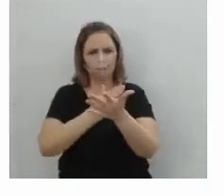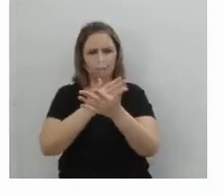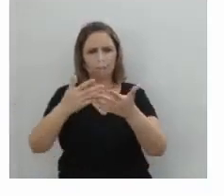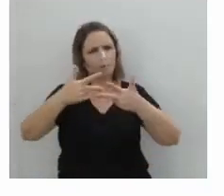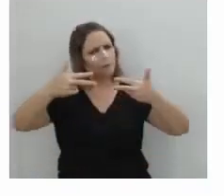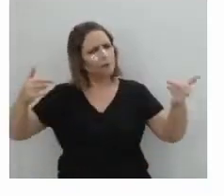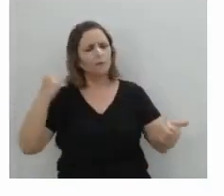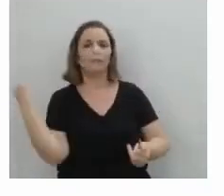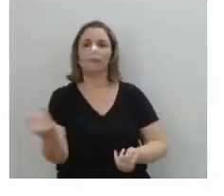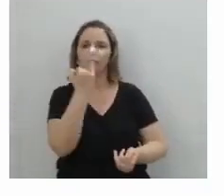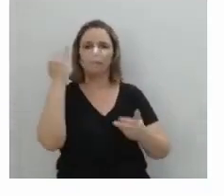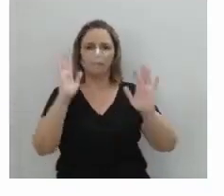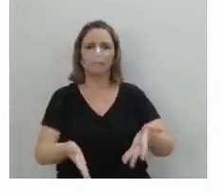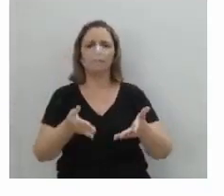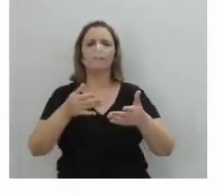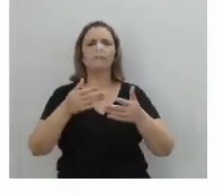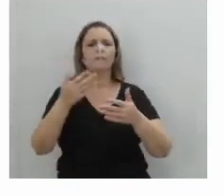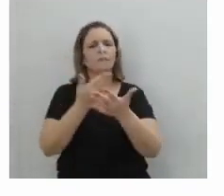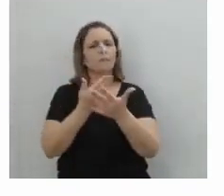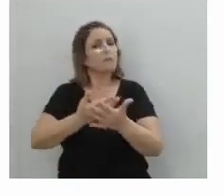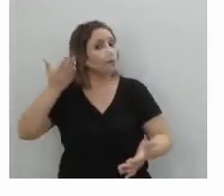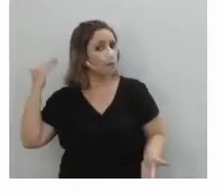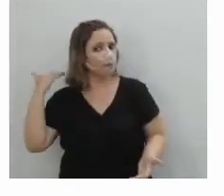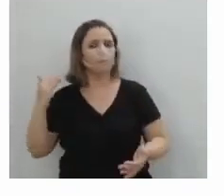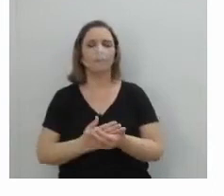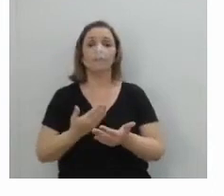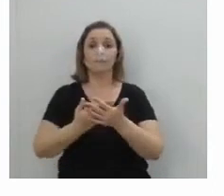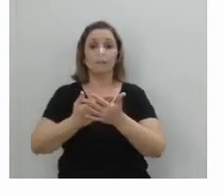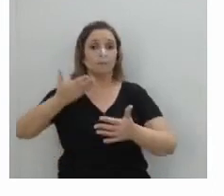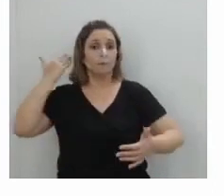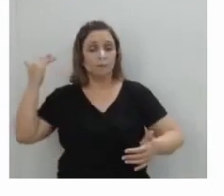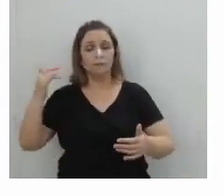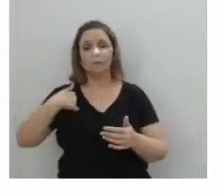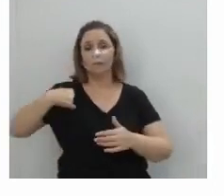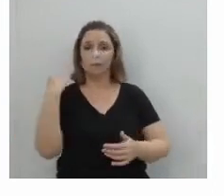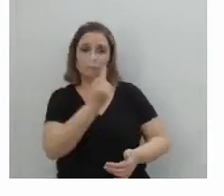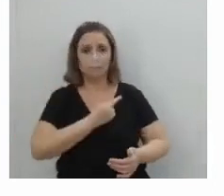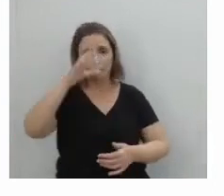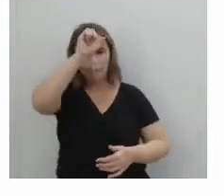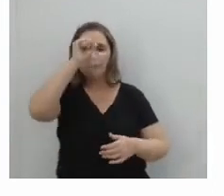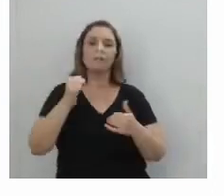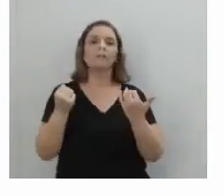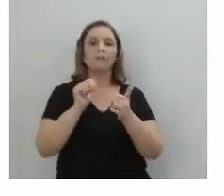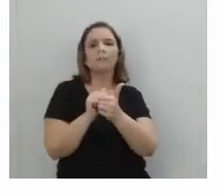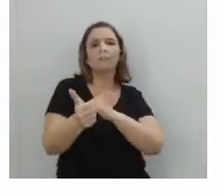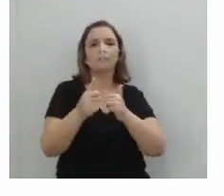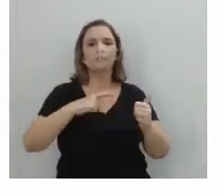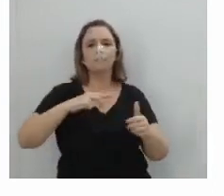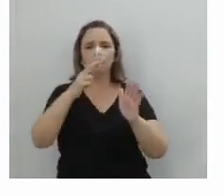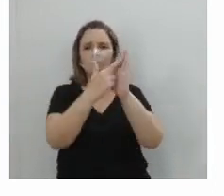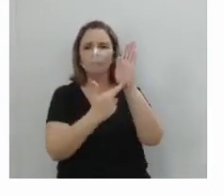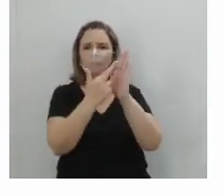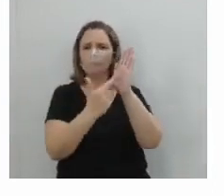importantes trabalhados na aula anterior. Na aula anterior, nós aprendemos que os esportes apresentam